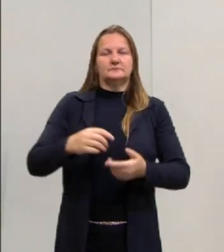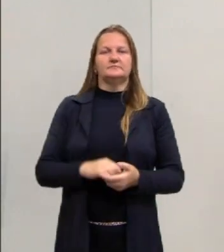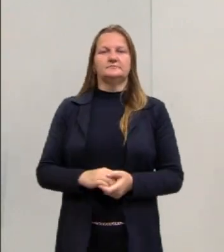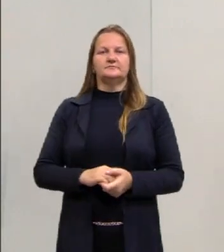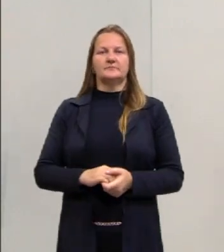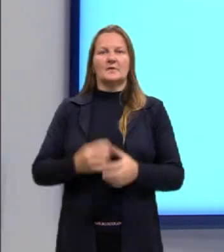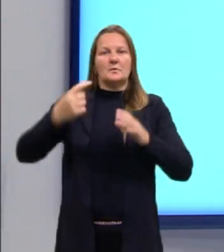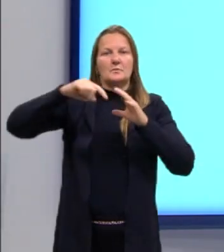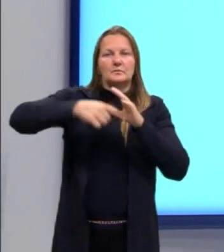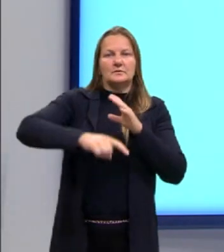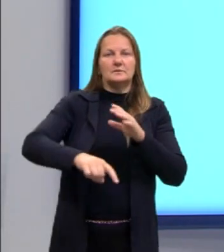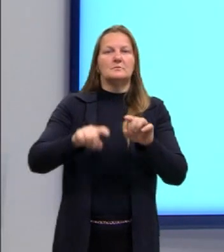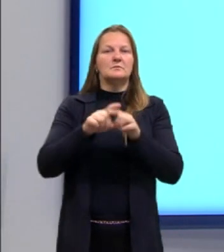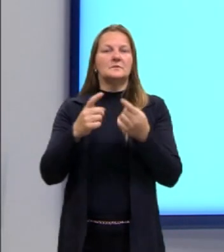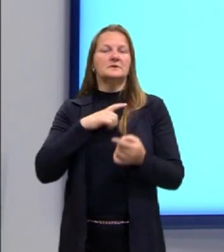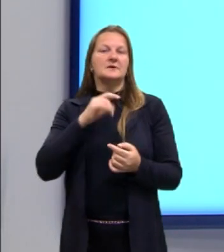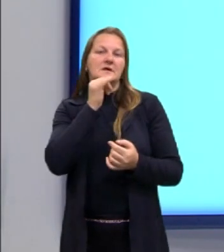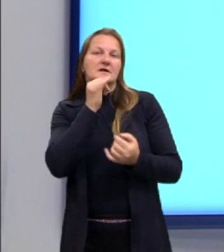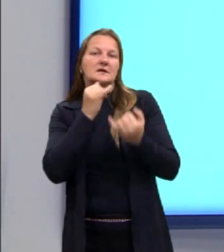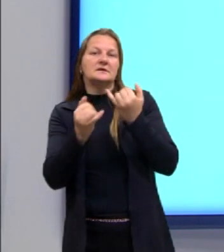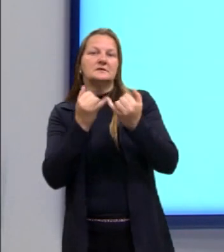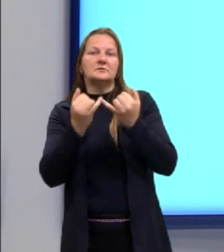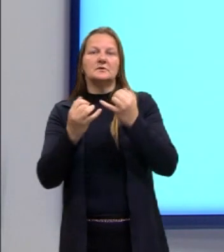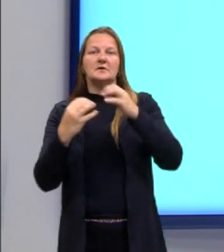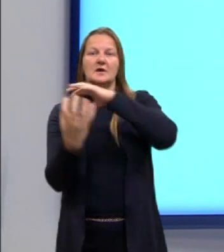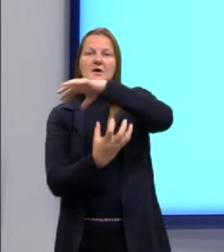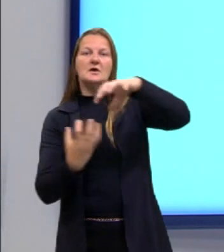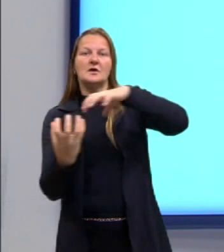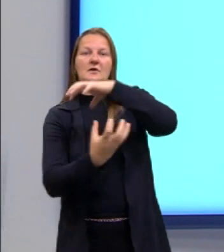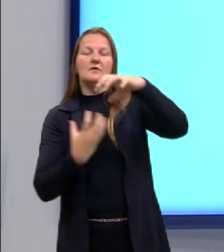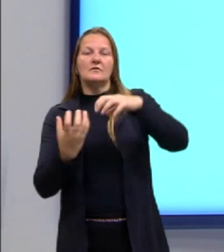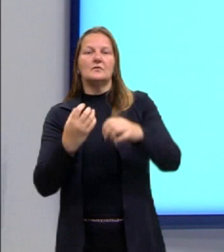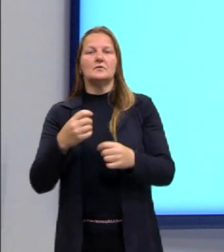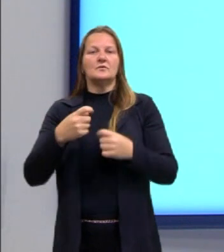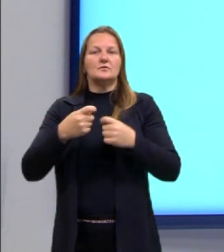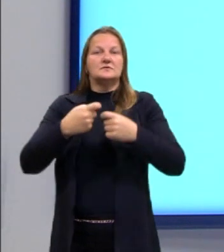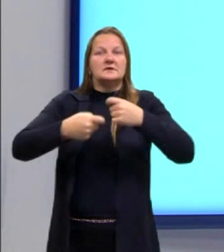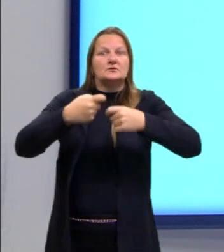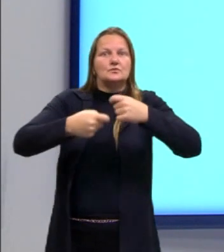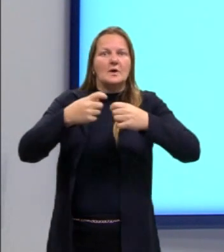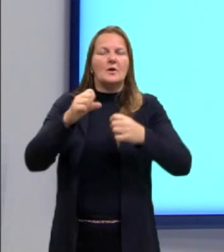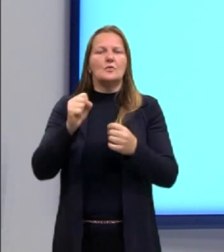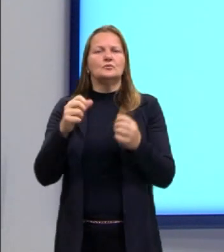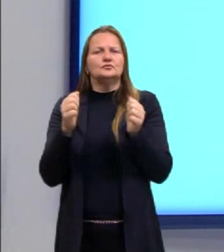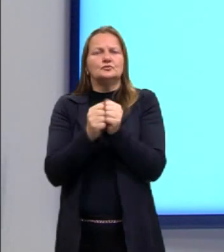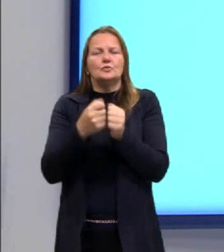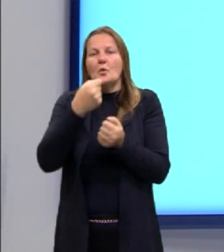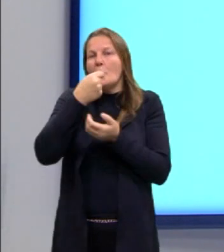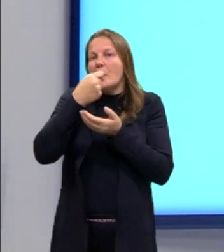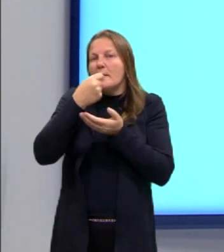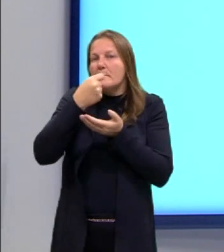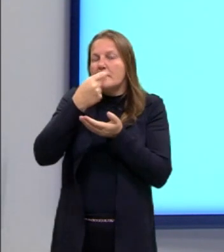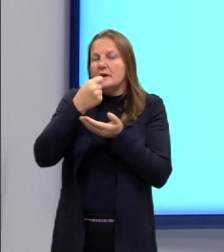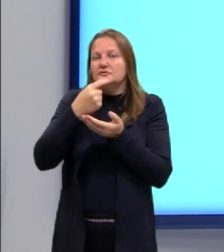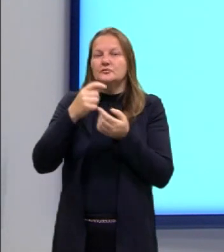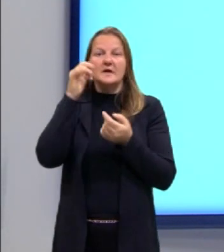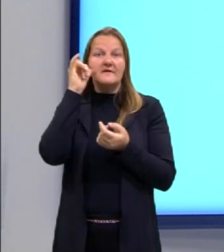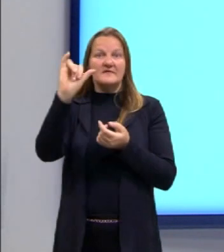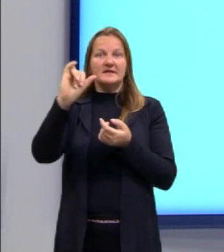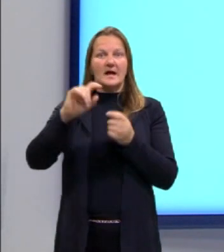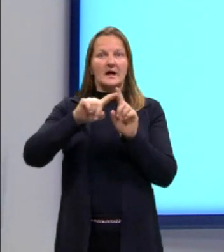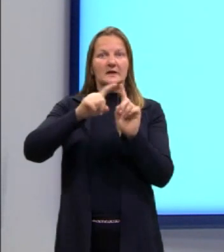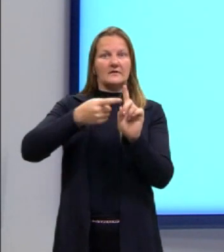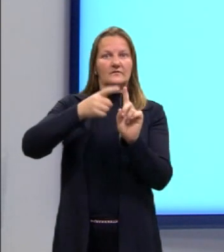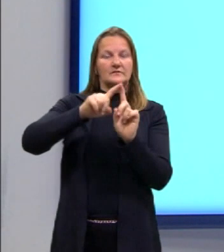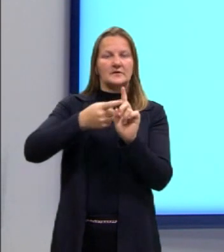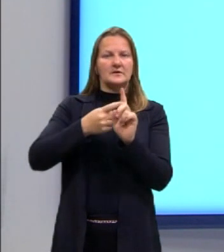tão profundamente mas tem por exemplo a questão da revolução sexual que veio junto com a pílula anticoncepcional né de toda